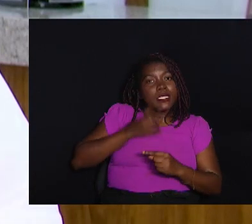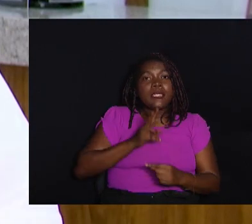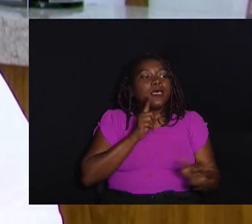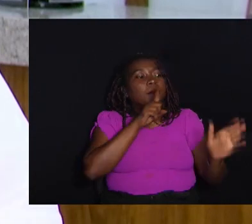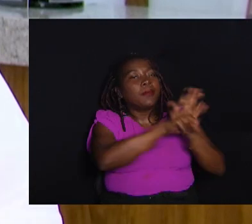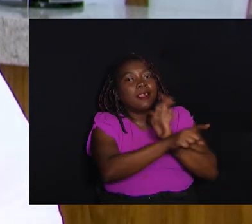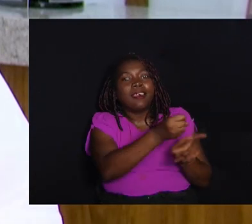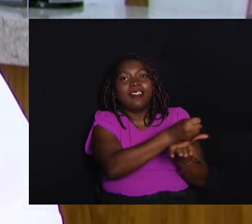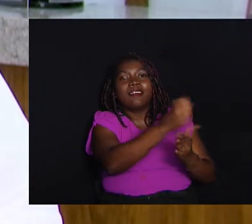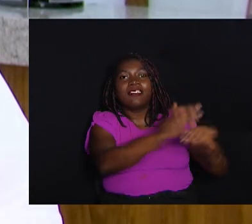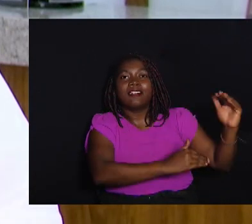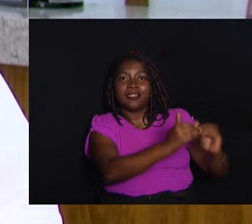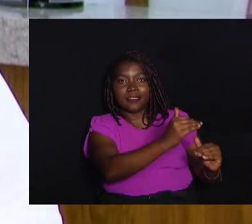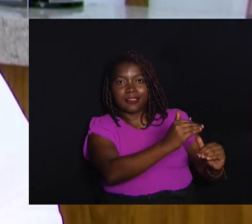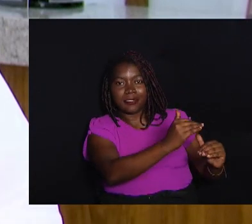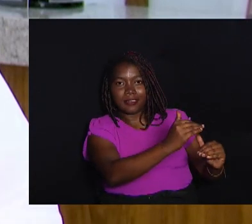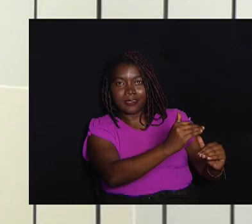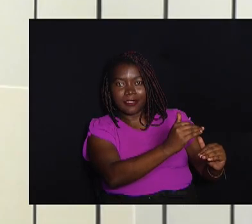farmacêutico.